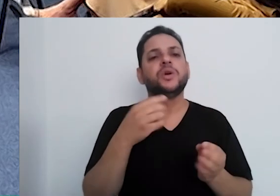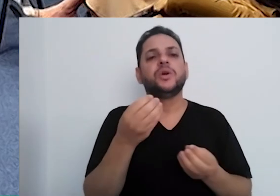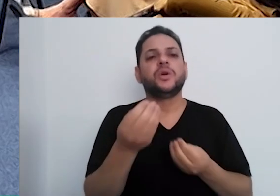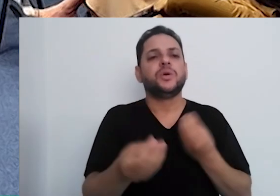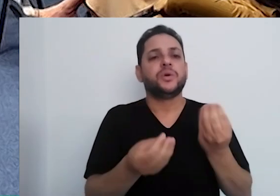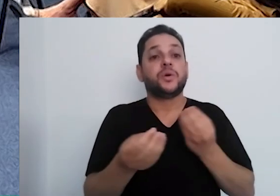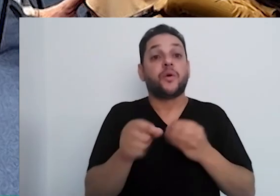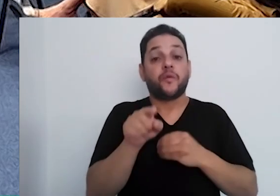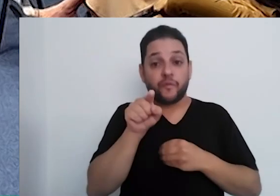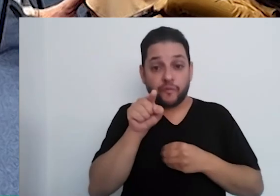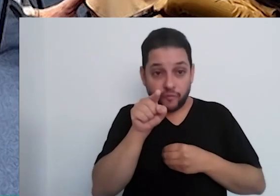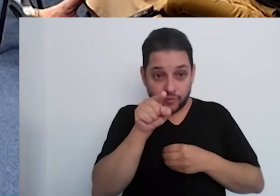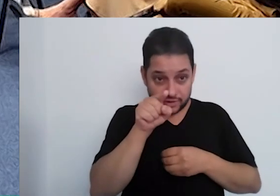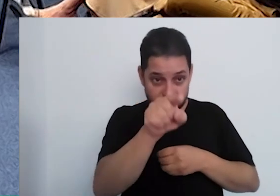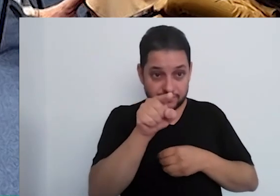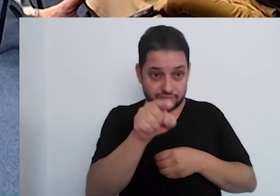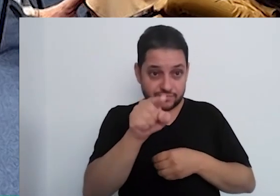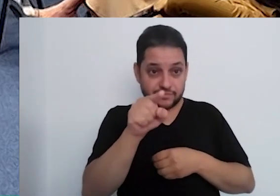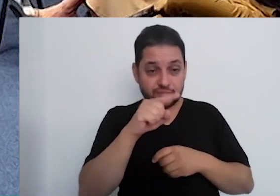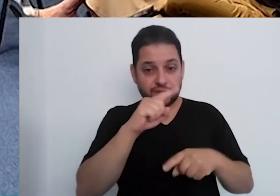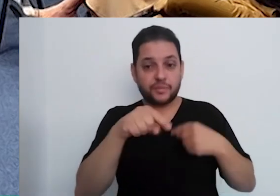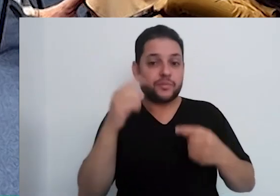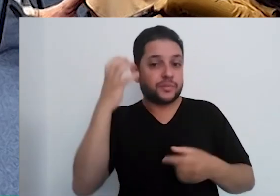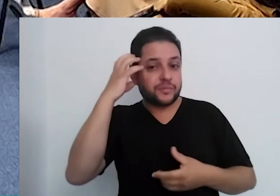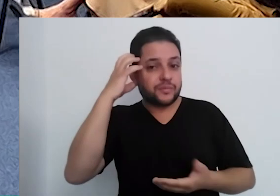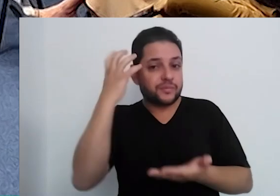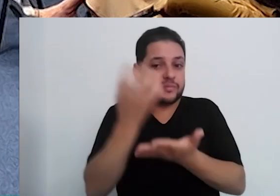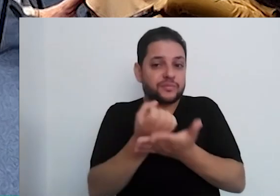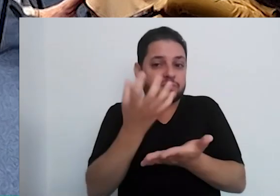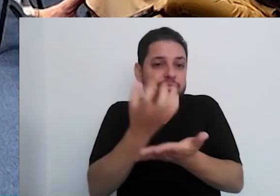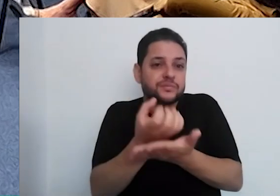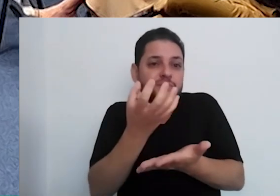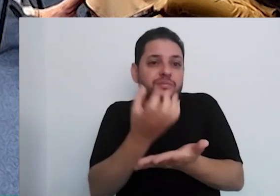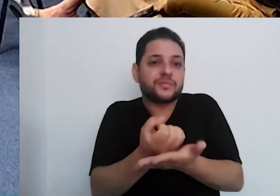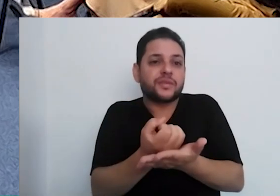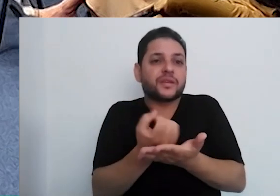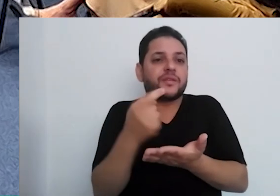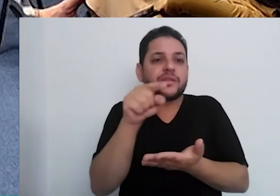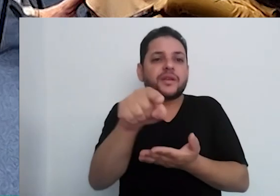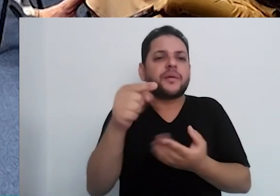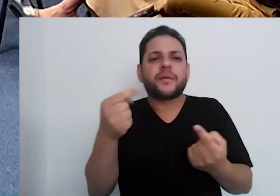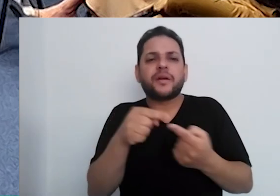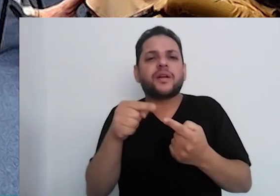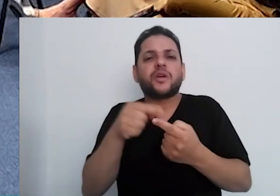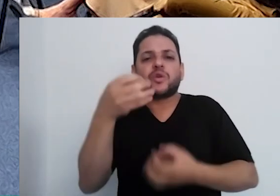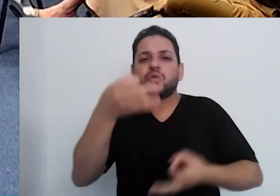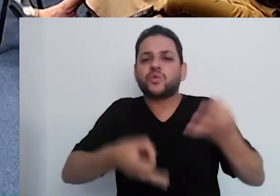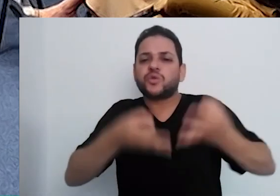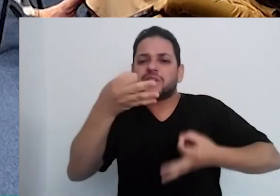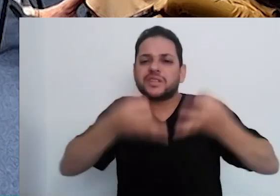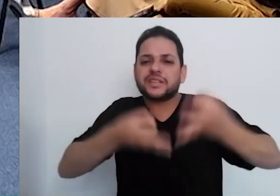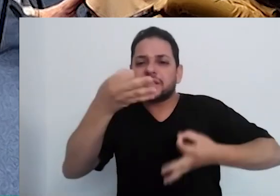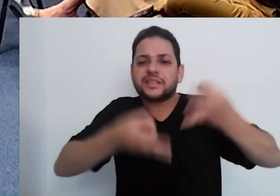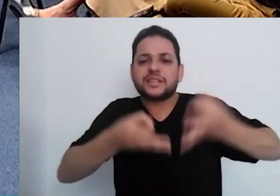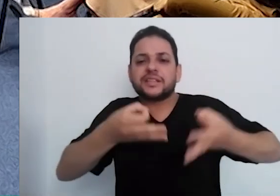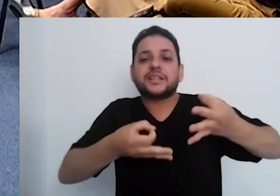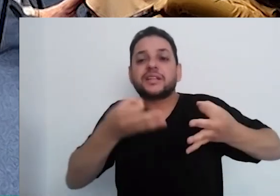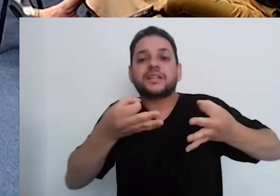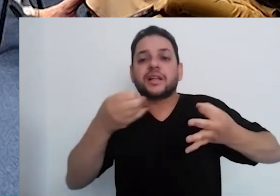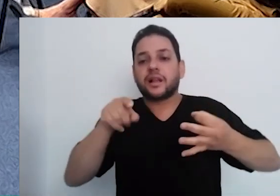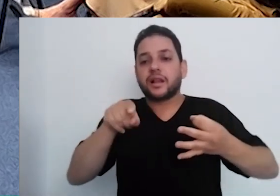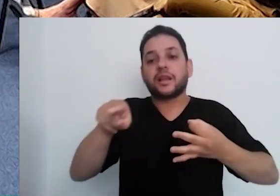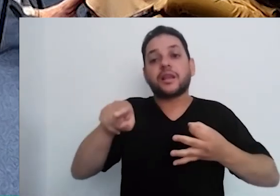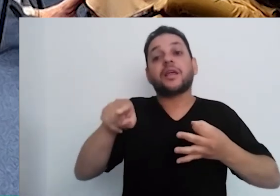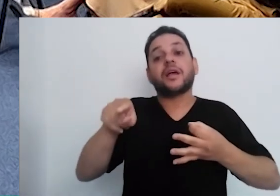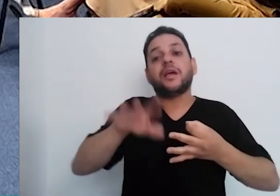você depois desse podcast a aplicação da Justiça restaurativa no judiciário bom eu